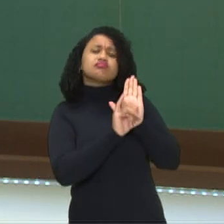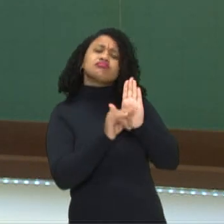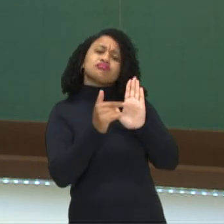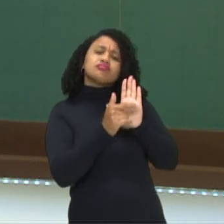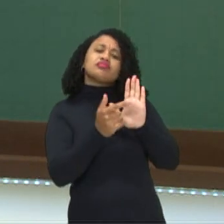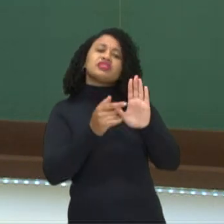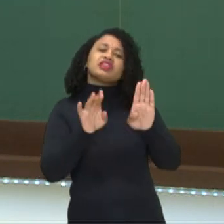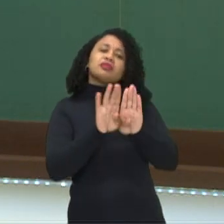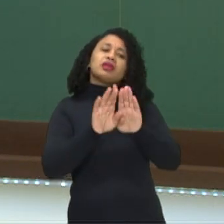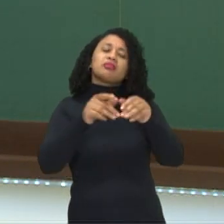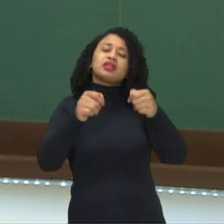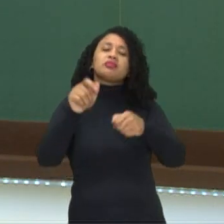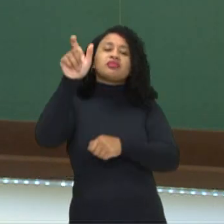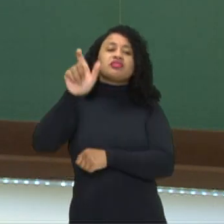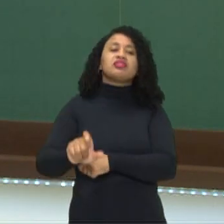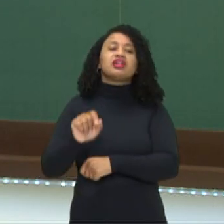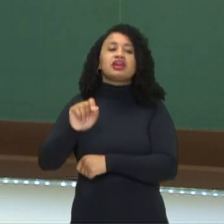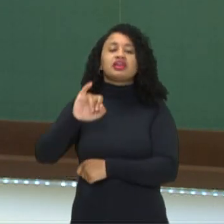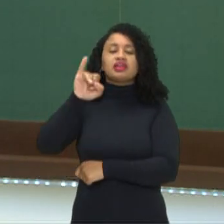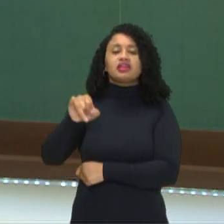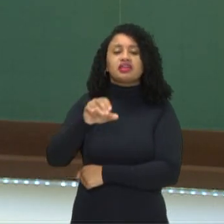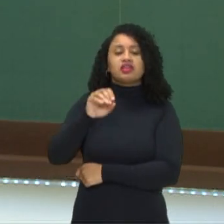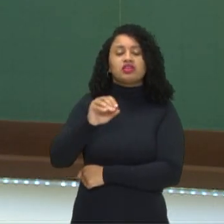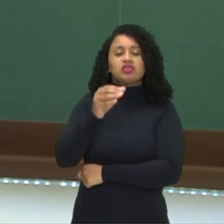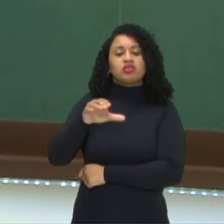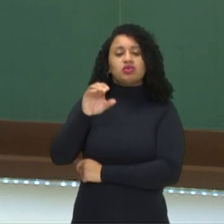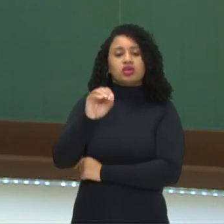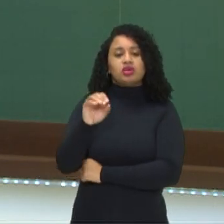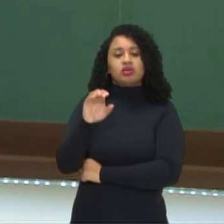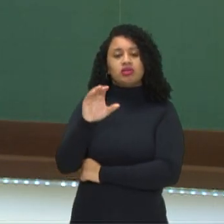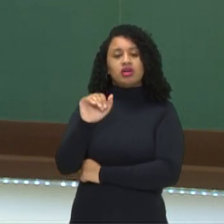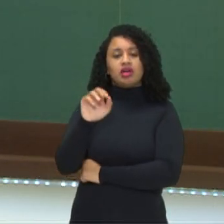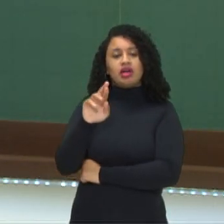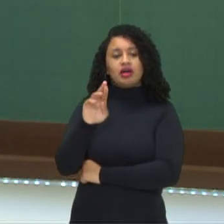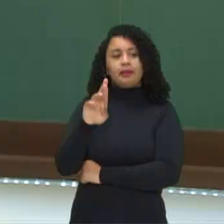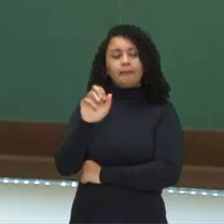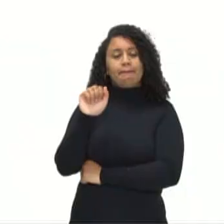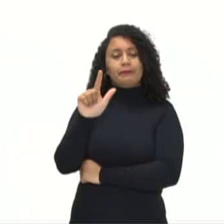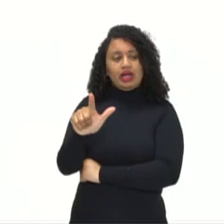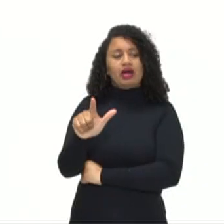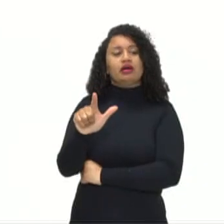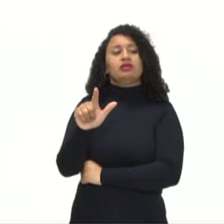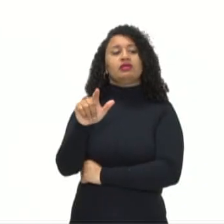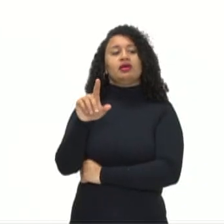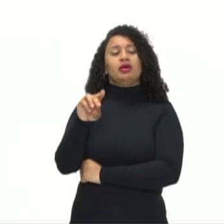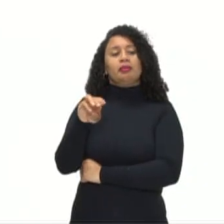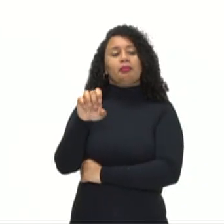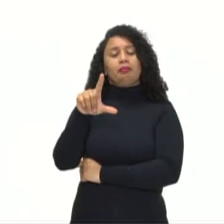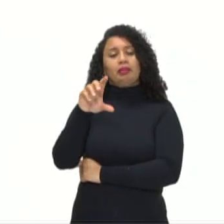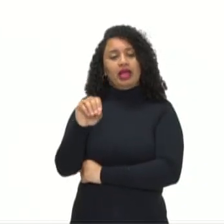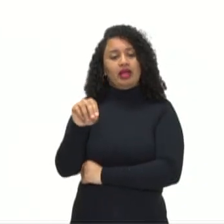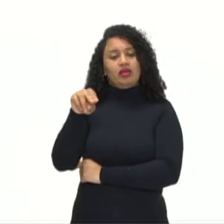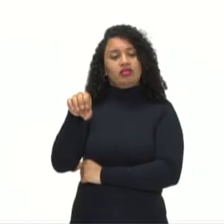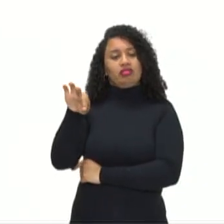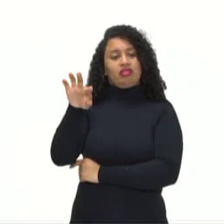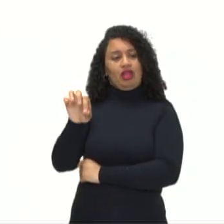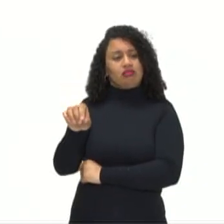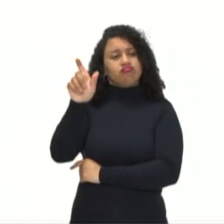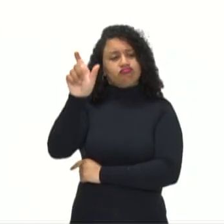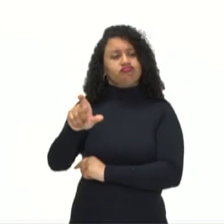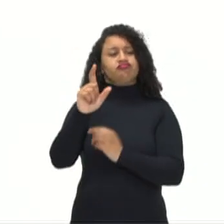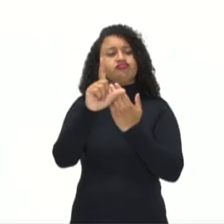precisa falar também do João Cabral de Melo Neto, um grande, né, escritor, um grande poeta.